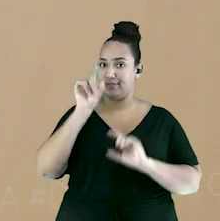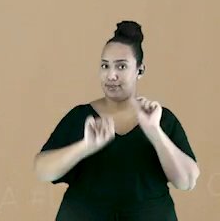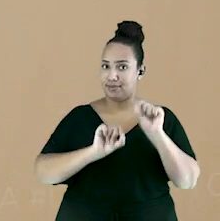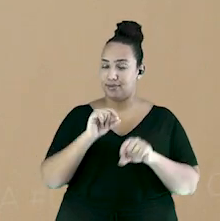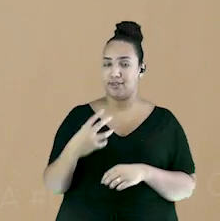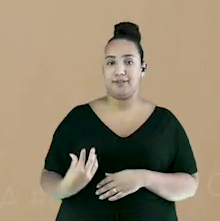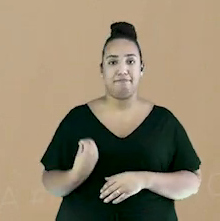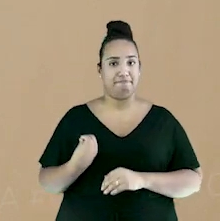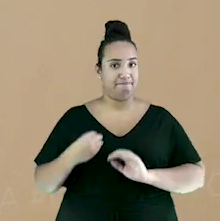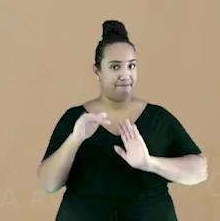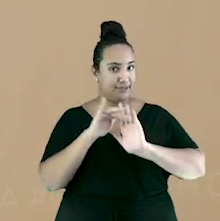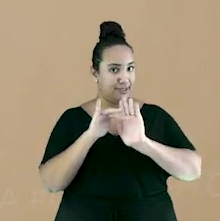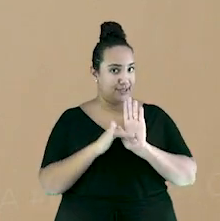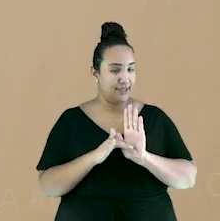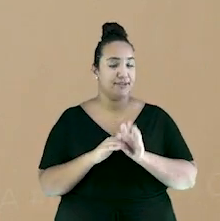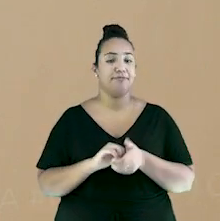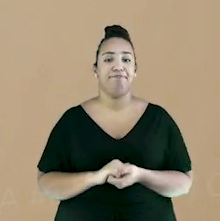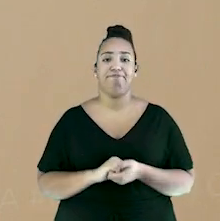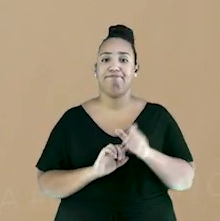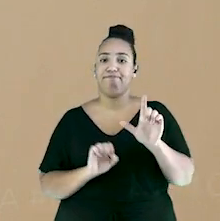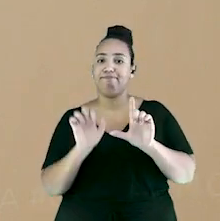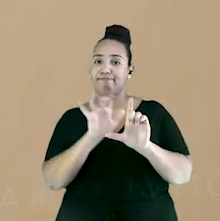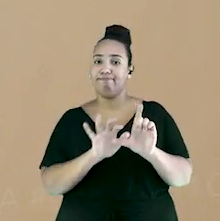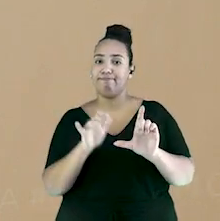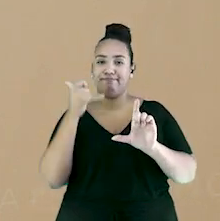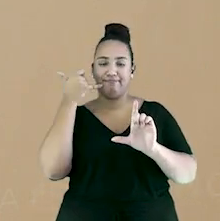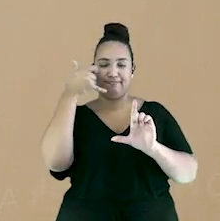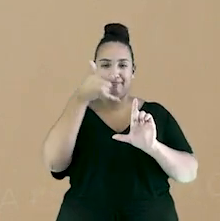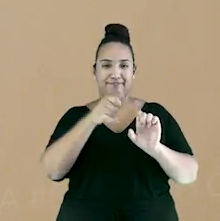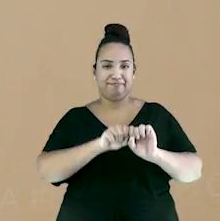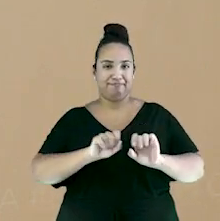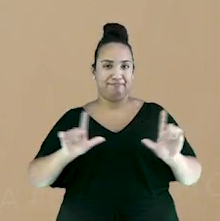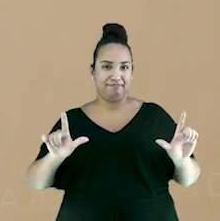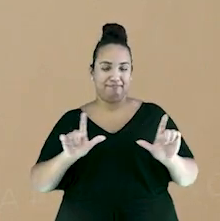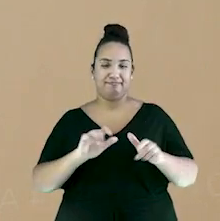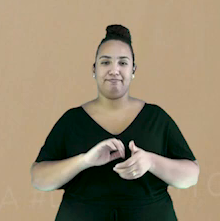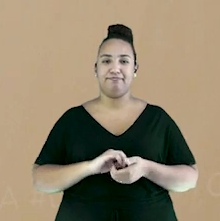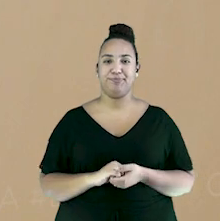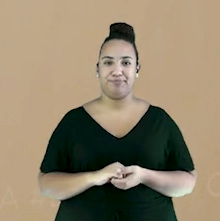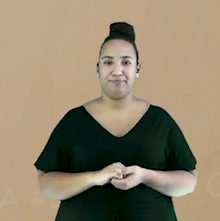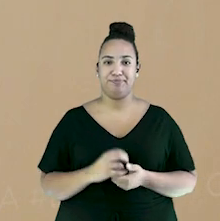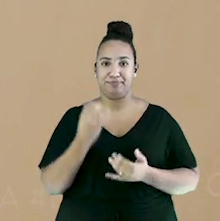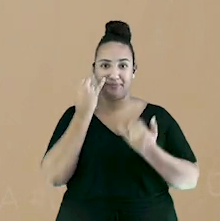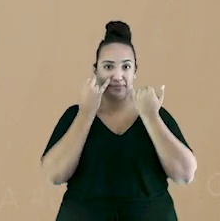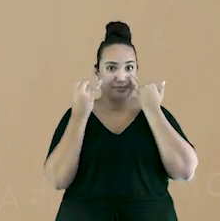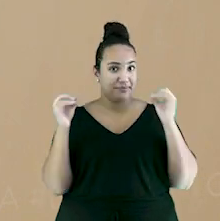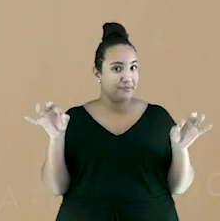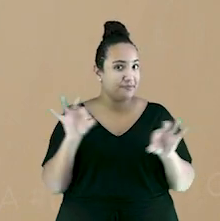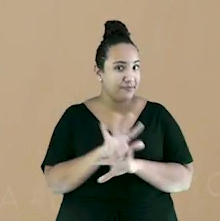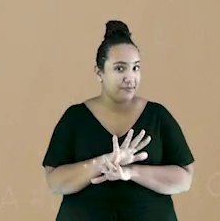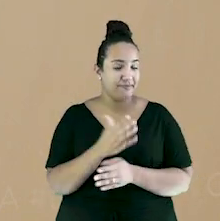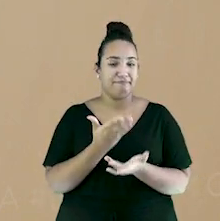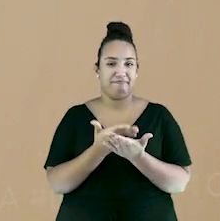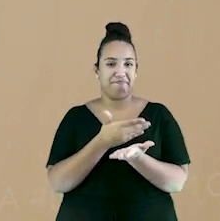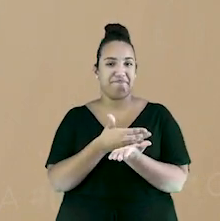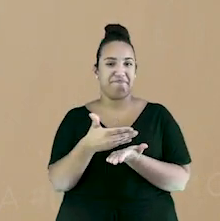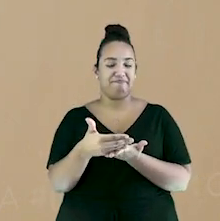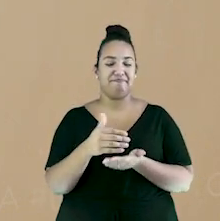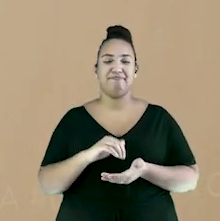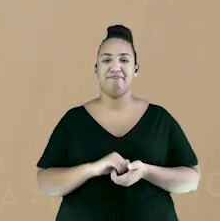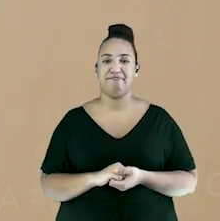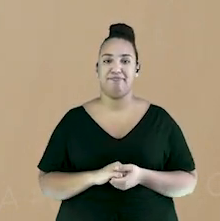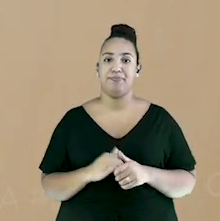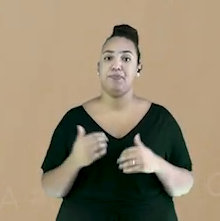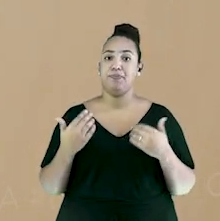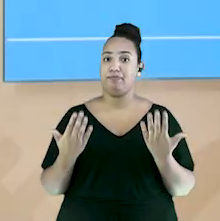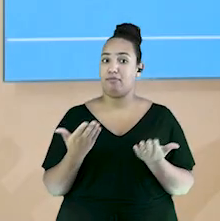não se esqueça de marcar a sua presença na aula de hoje, hein? É só apontar o celular para o QR Code que aparece aí na sua tela. Informações dadas,